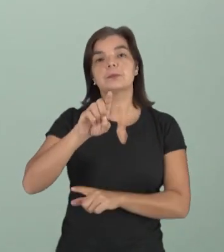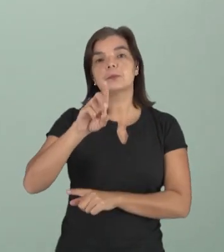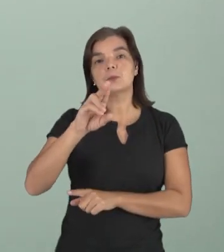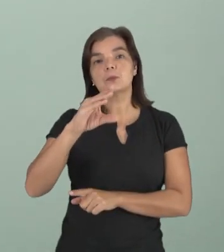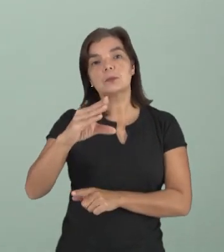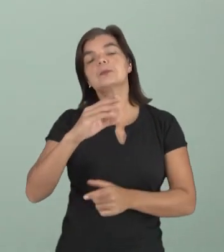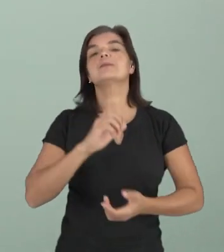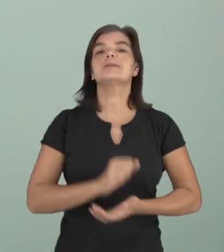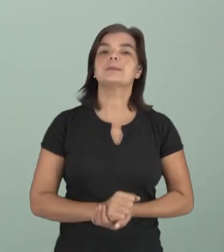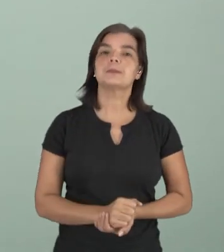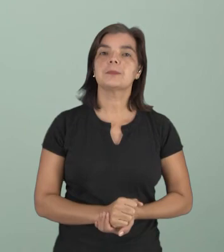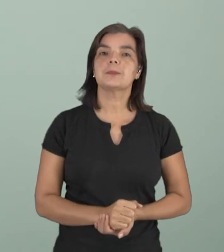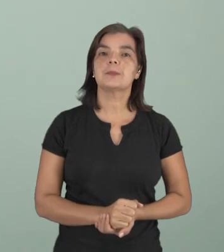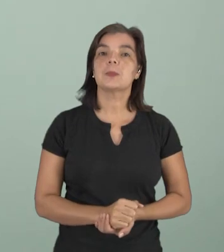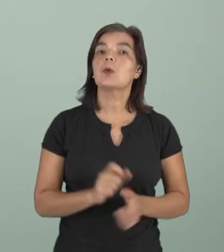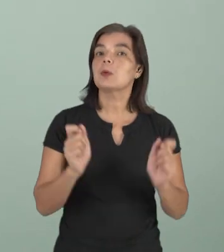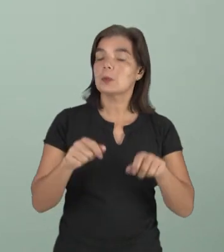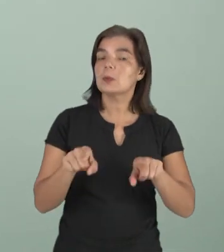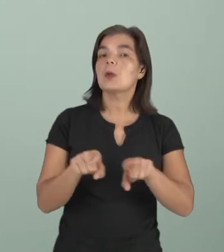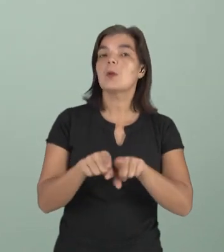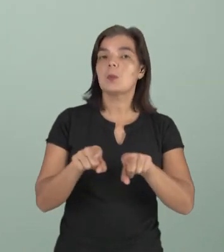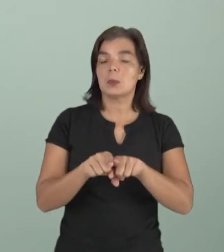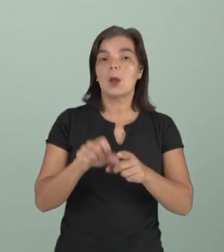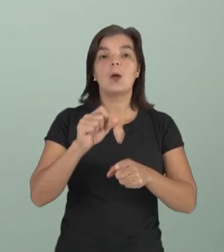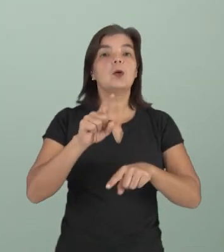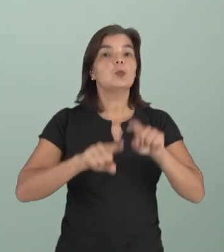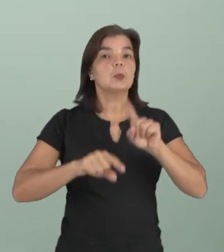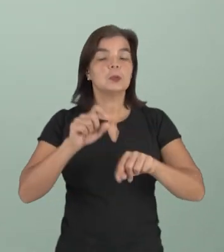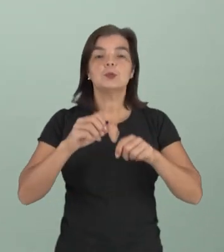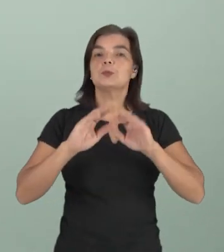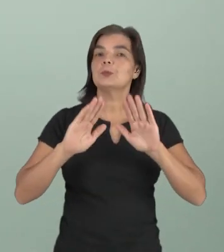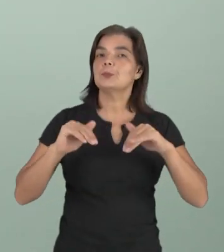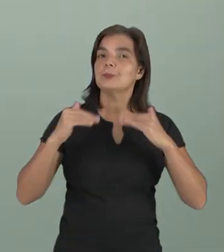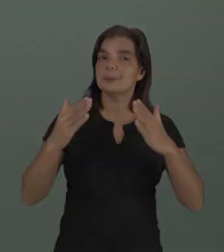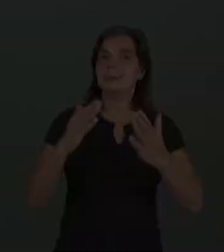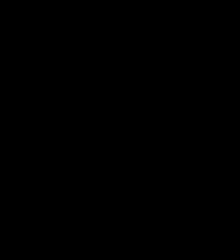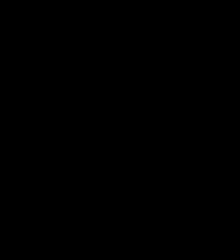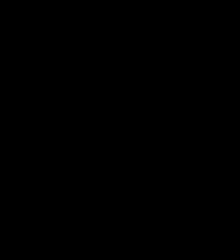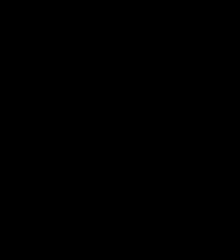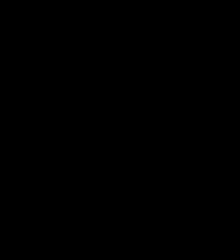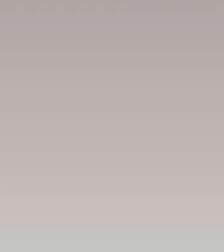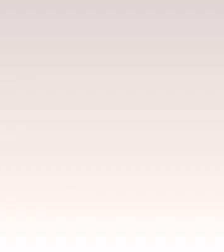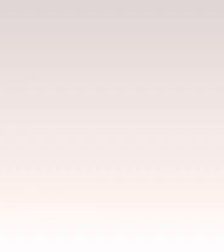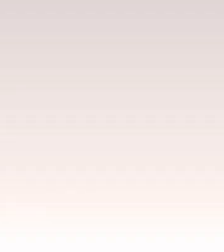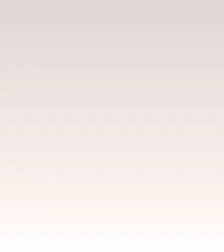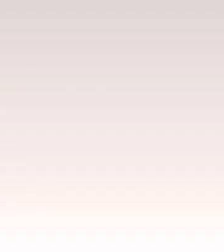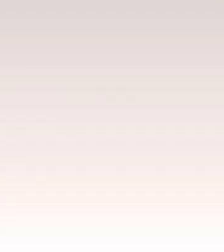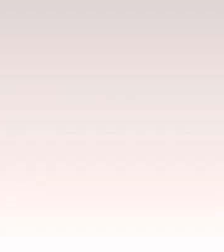plataforma Eduque, onde você tem acesso a esse material e muito mais.